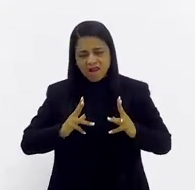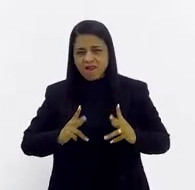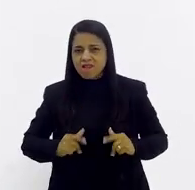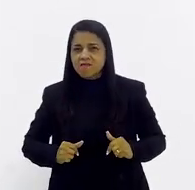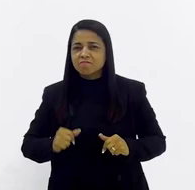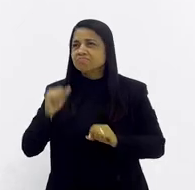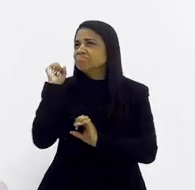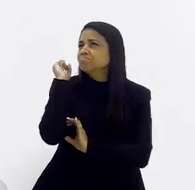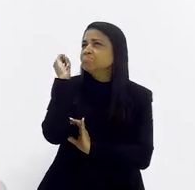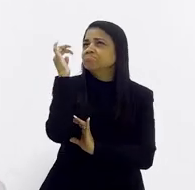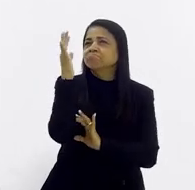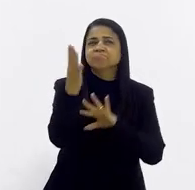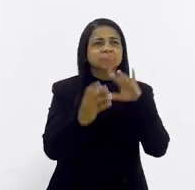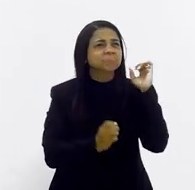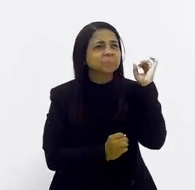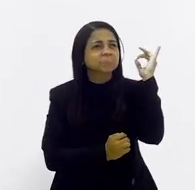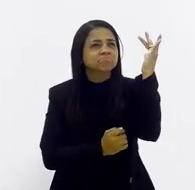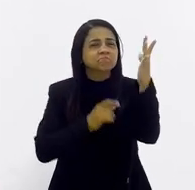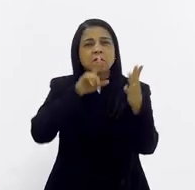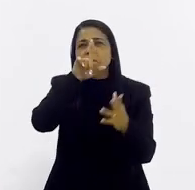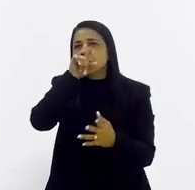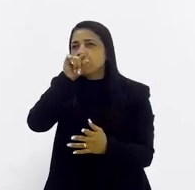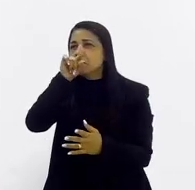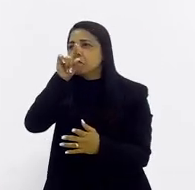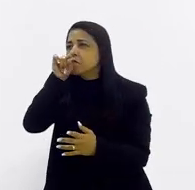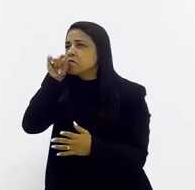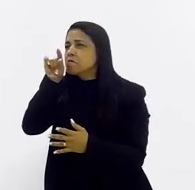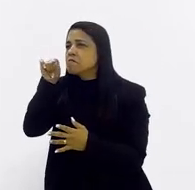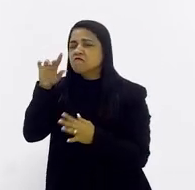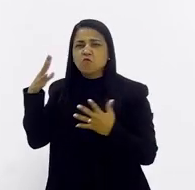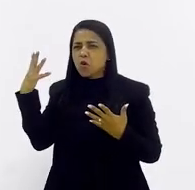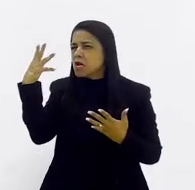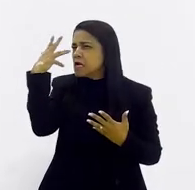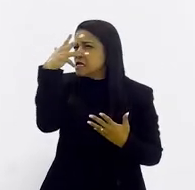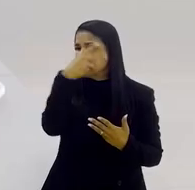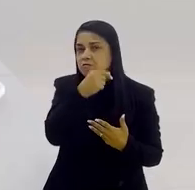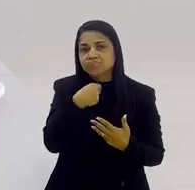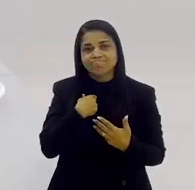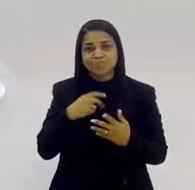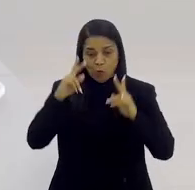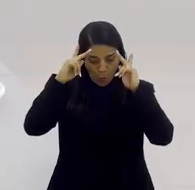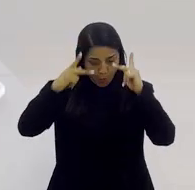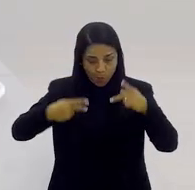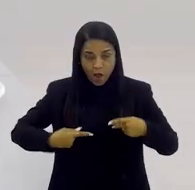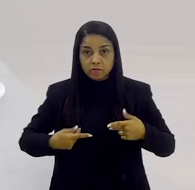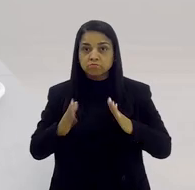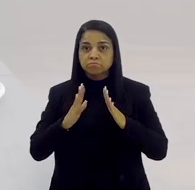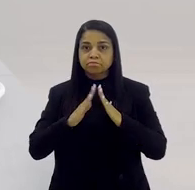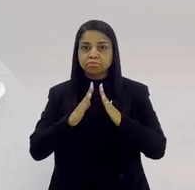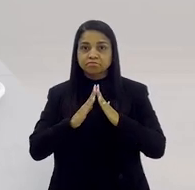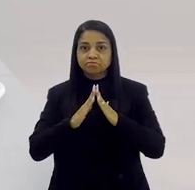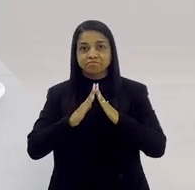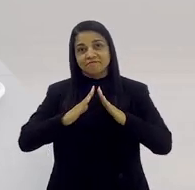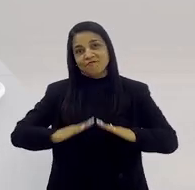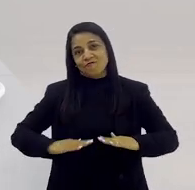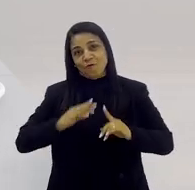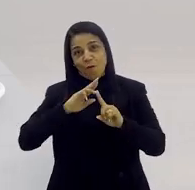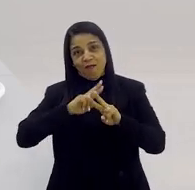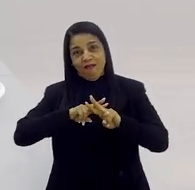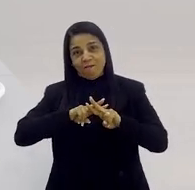floresceram ficaram lindos porque o ser humano não tava lá para destruir é E aí tudo foi